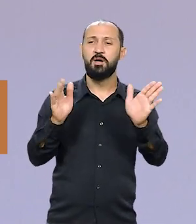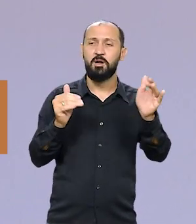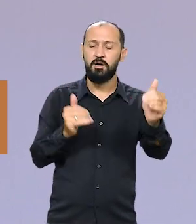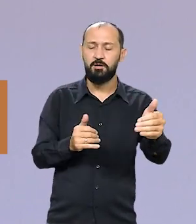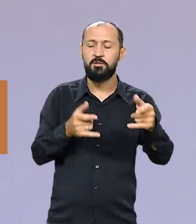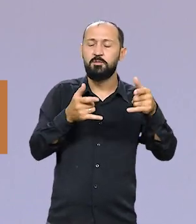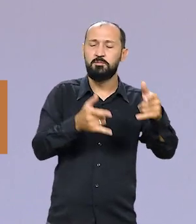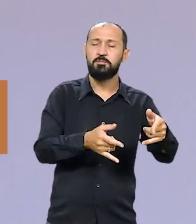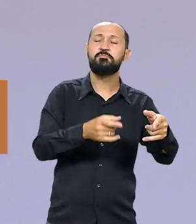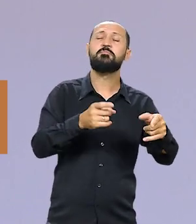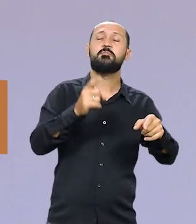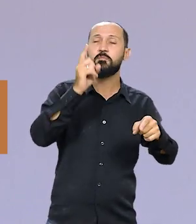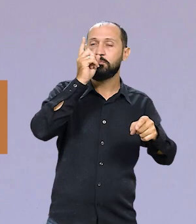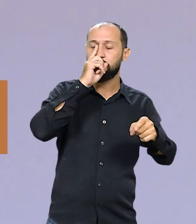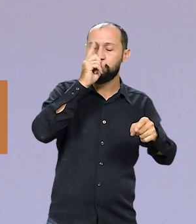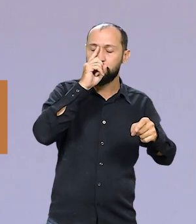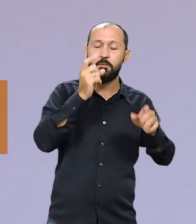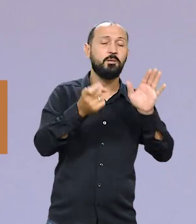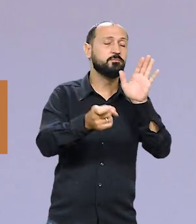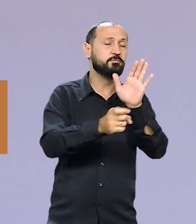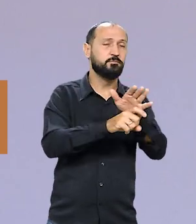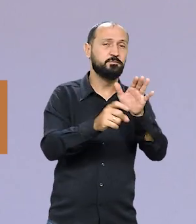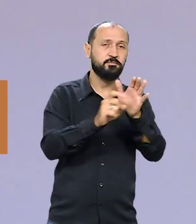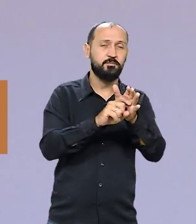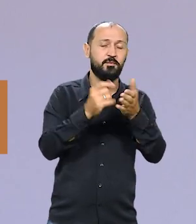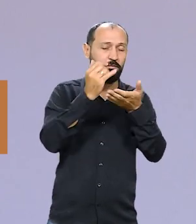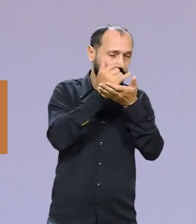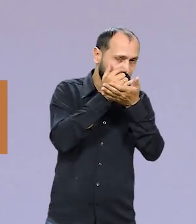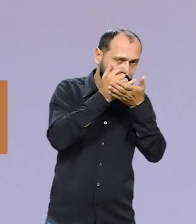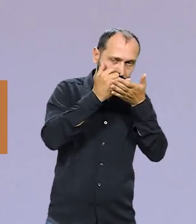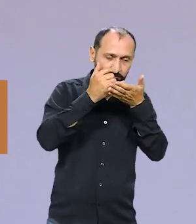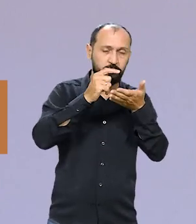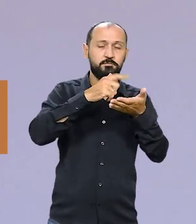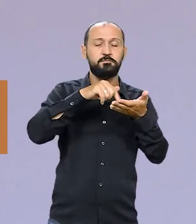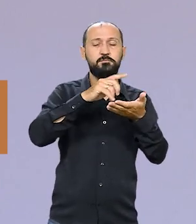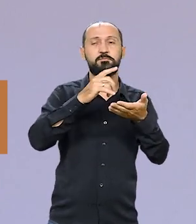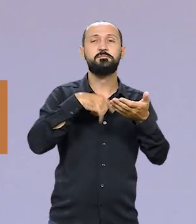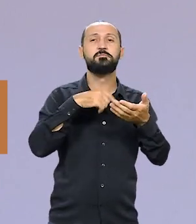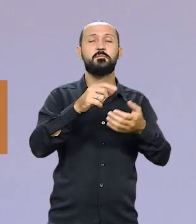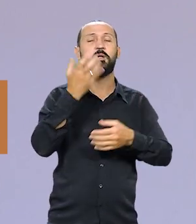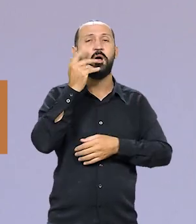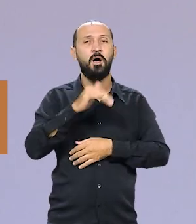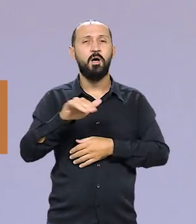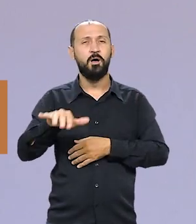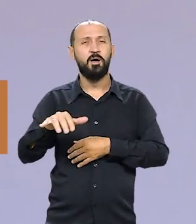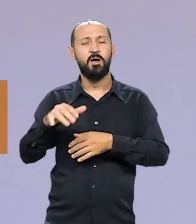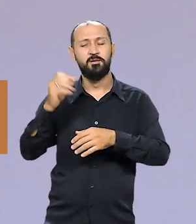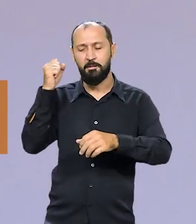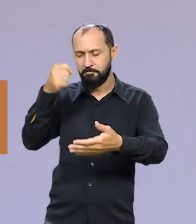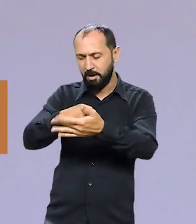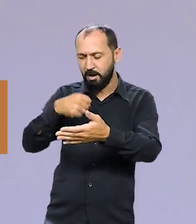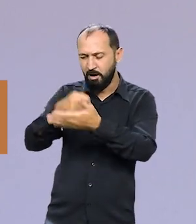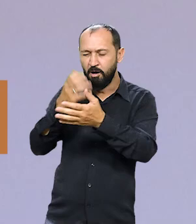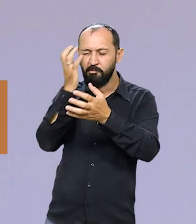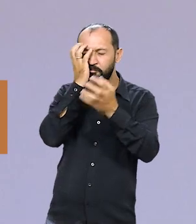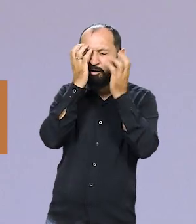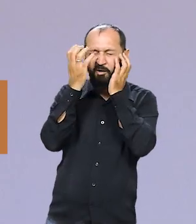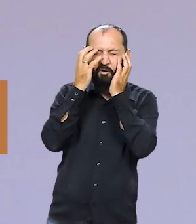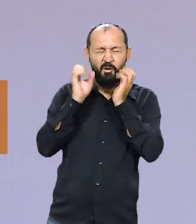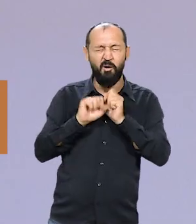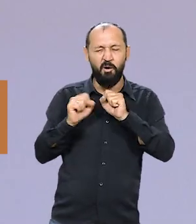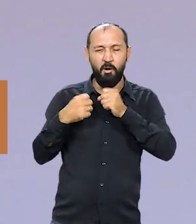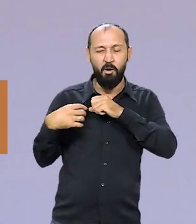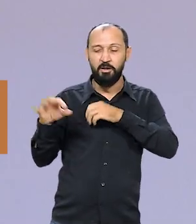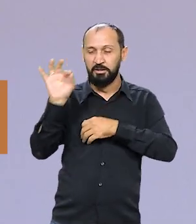mãe drogada, era alcoólatra e usuária de crack, pasta base, etc. Essa criança estava toda machucada e